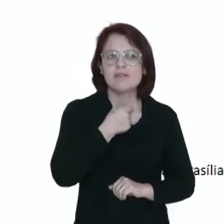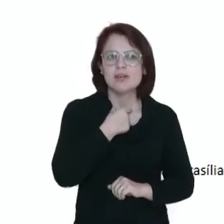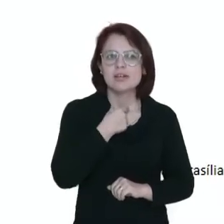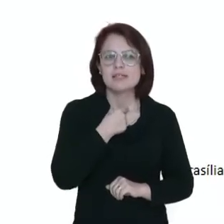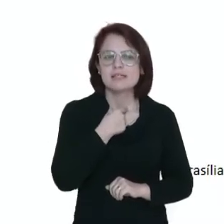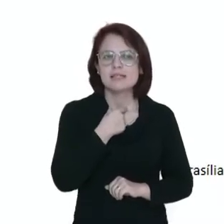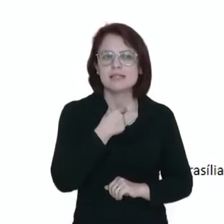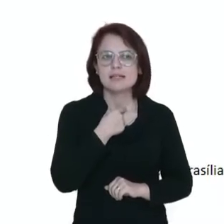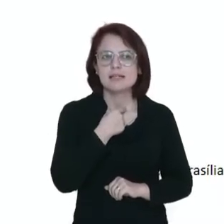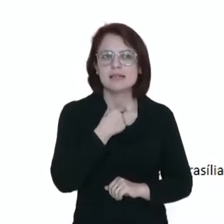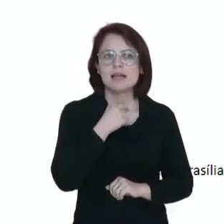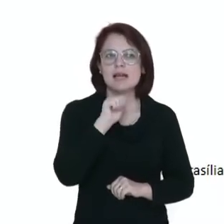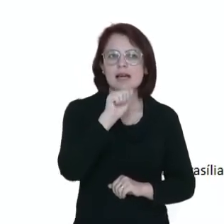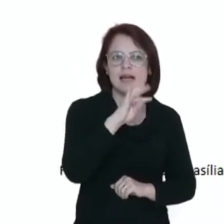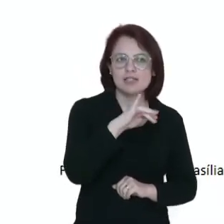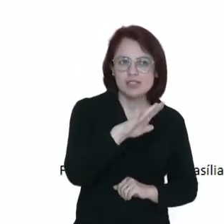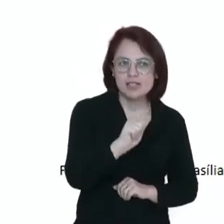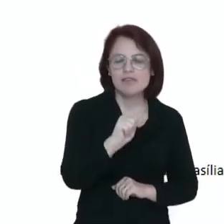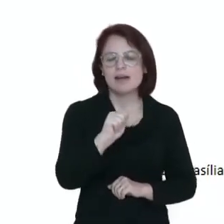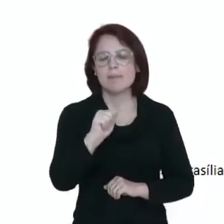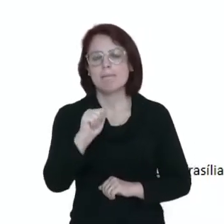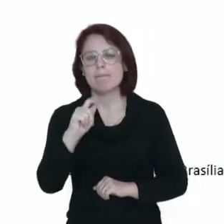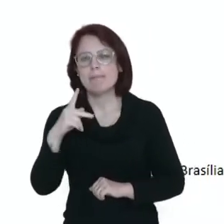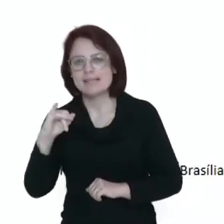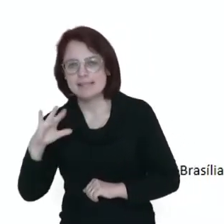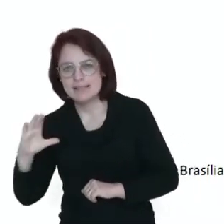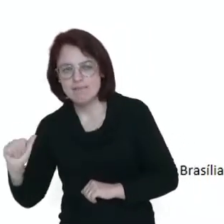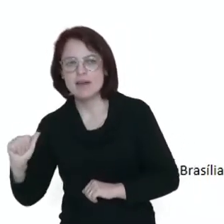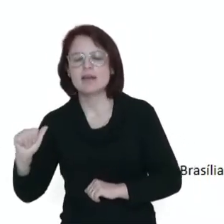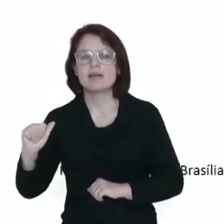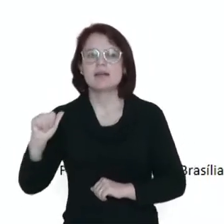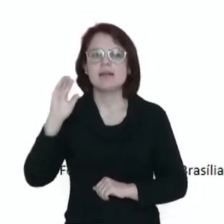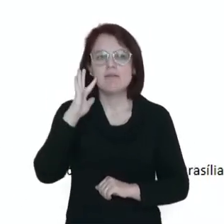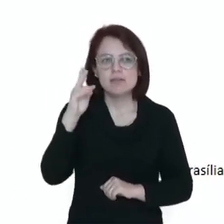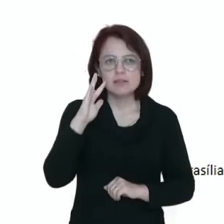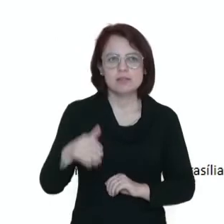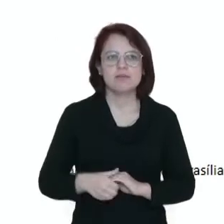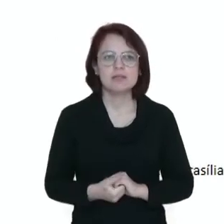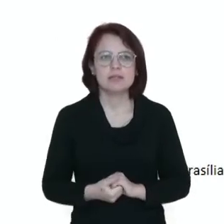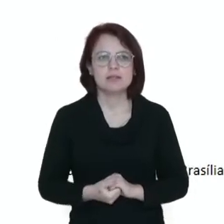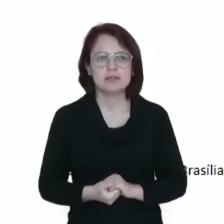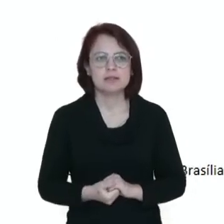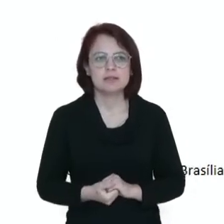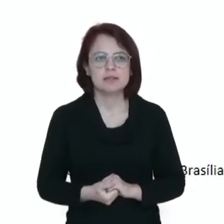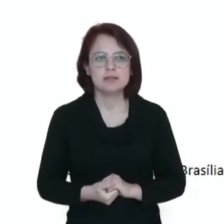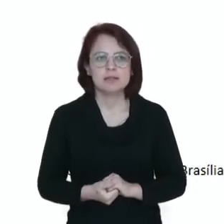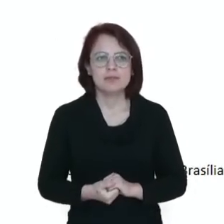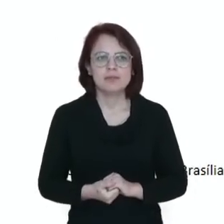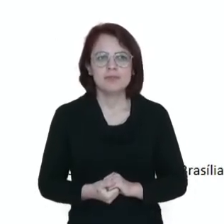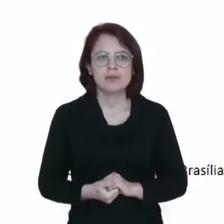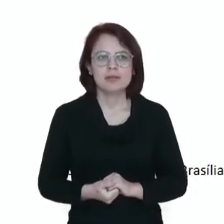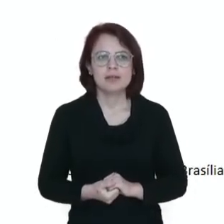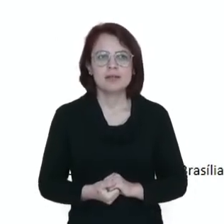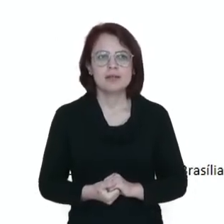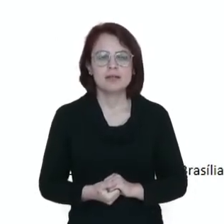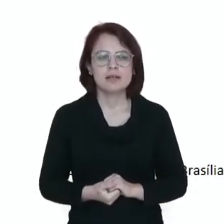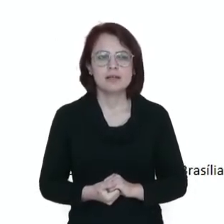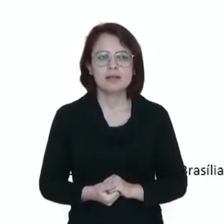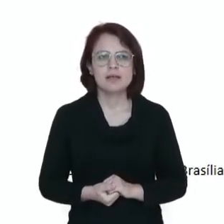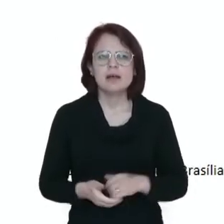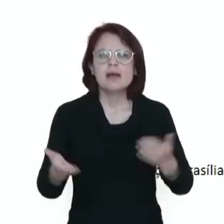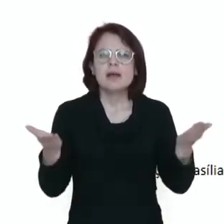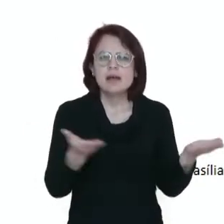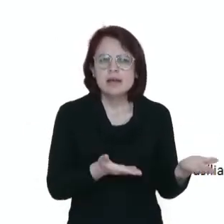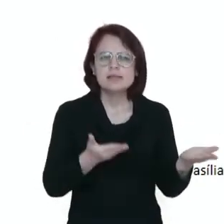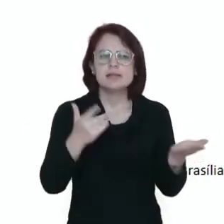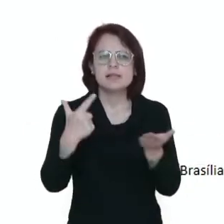ativa, a voz passiva e a voz reflexiva. Mas vamos a uma leitura primeiro. Vamos ler este texto. Ressalva. Este livro